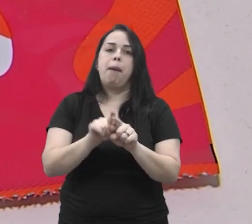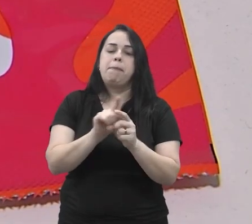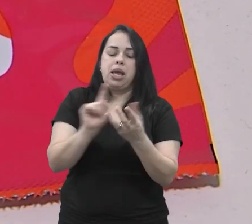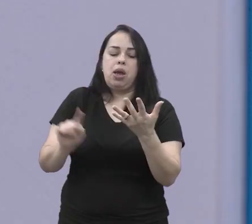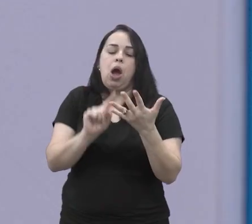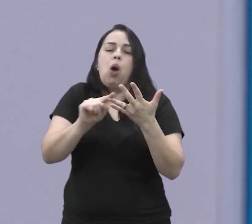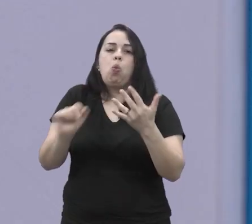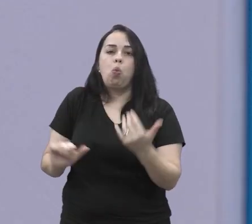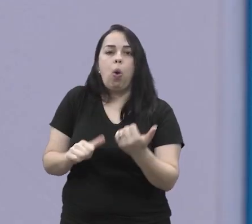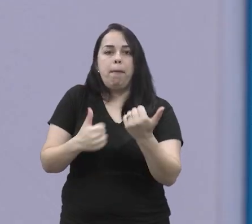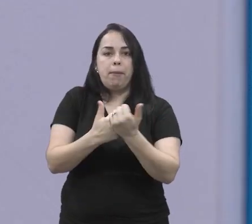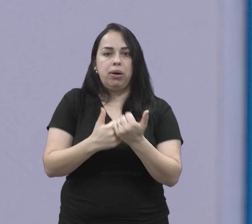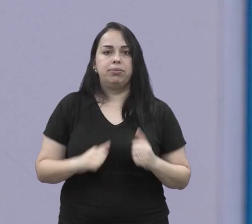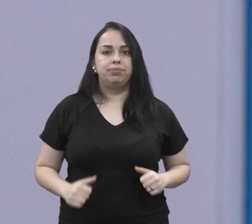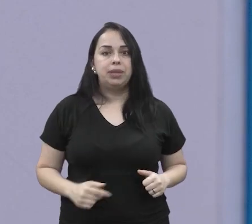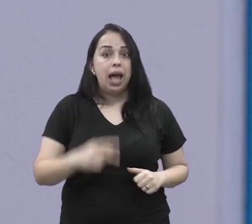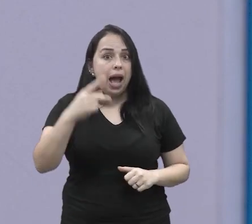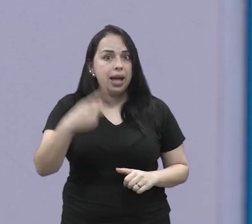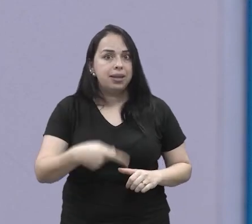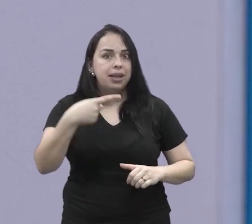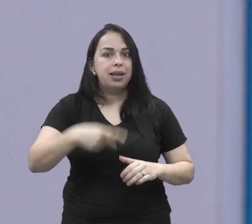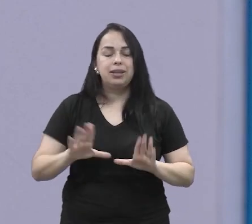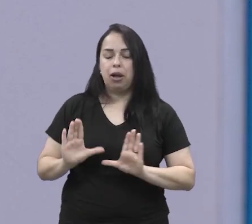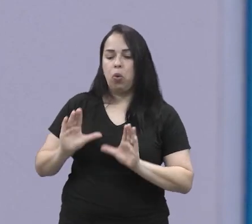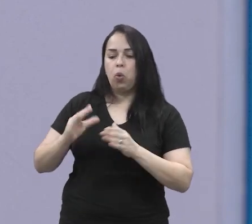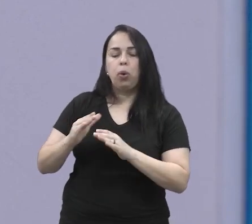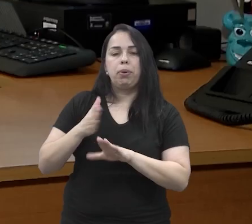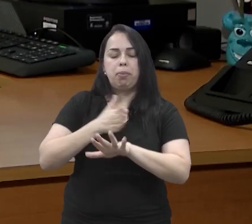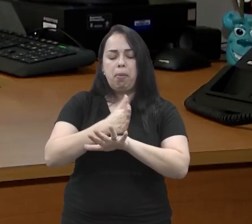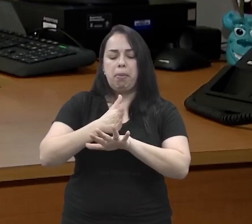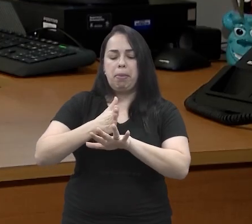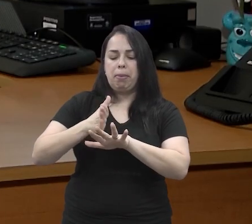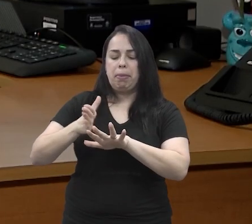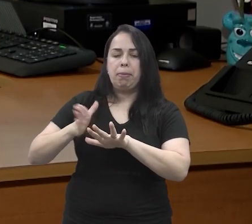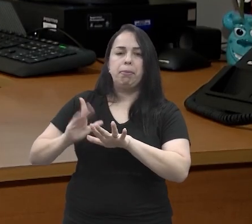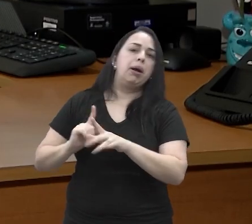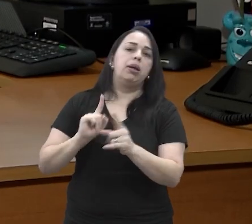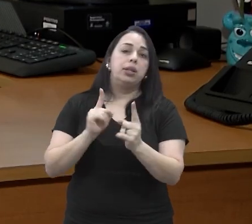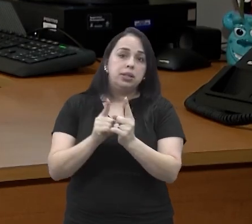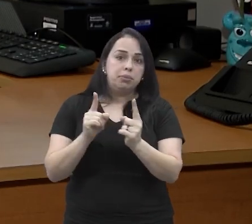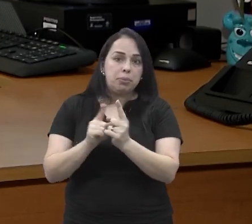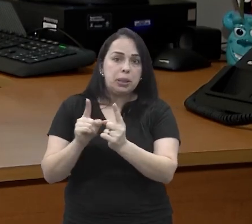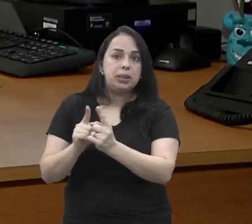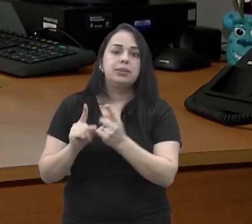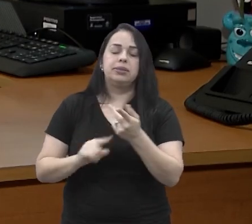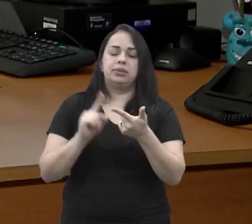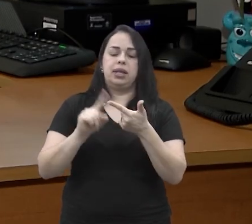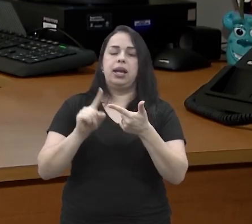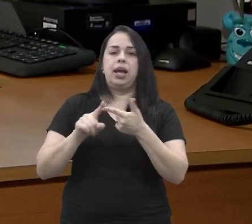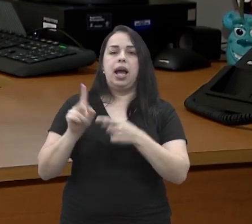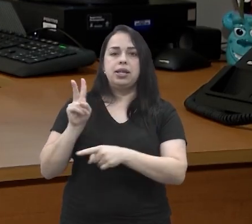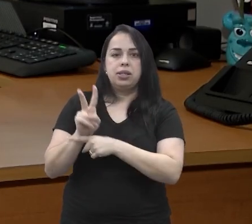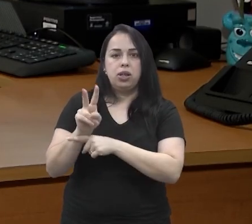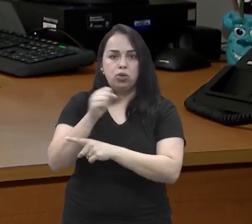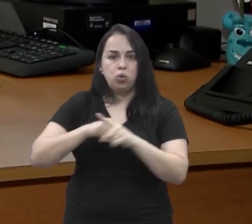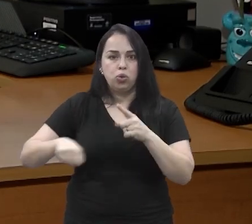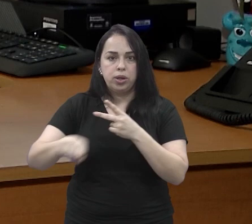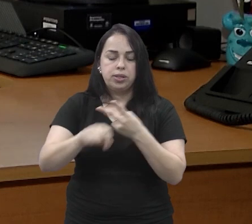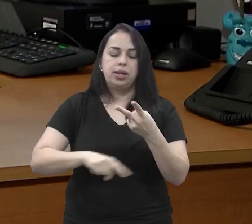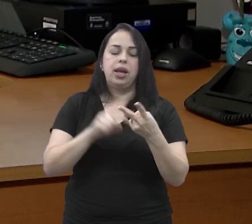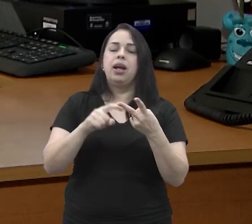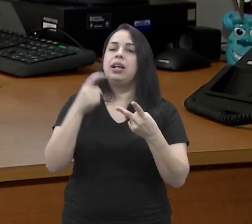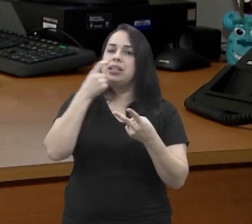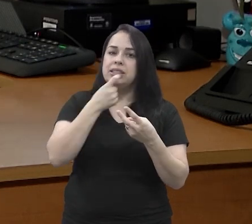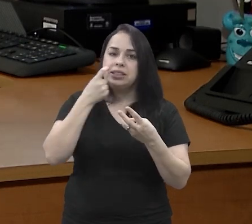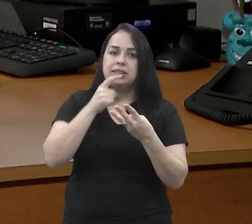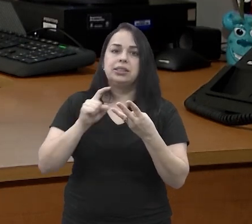o vírus, além de apoio aos pacientes infectados. Aqui nós temos uma equipe multidisciplinar para atender esses pacientes. Nós